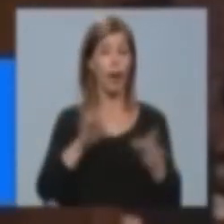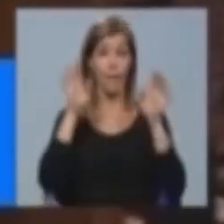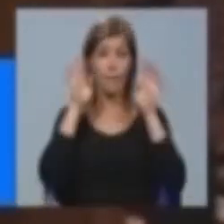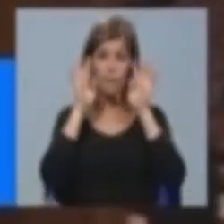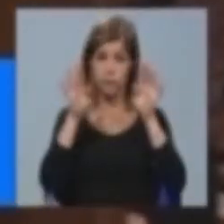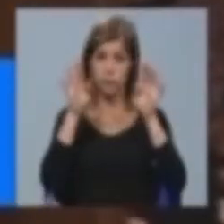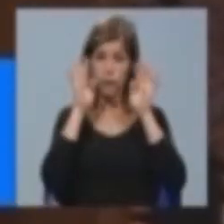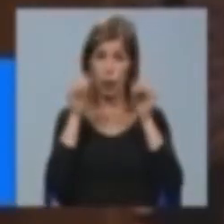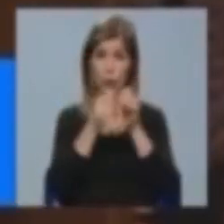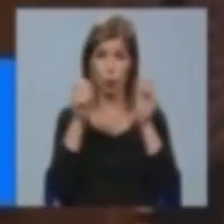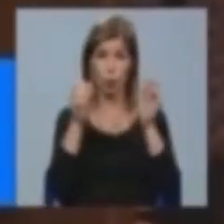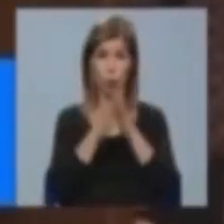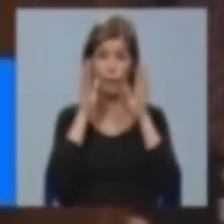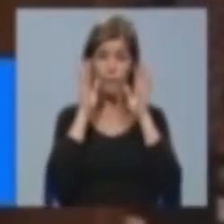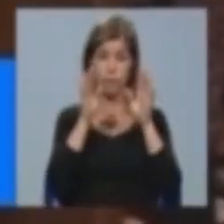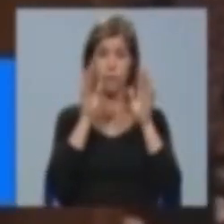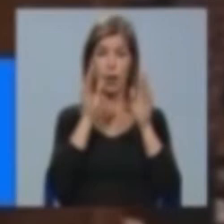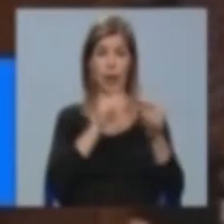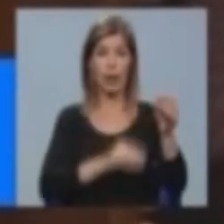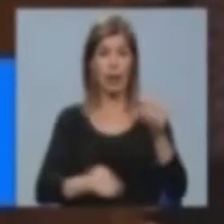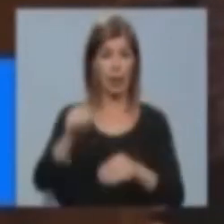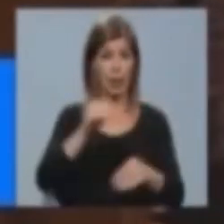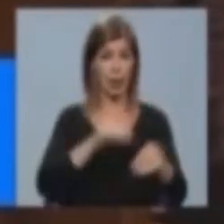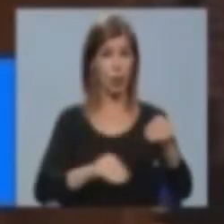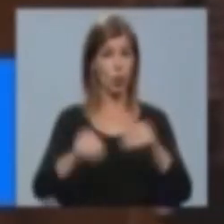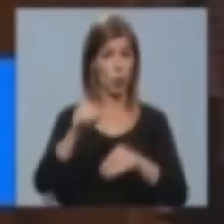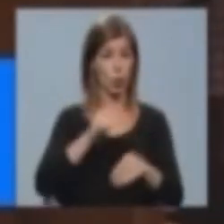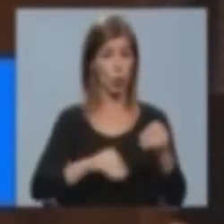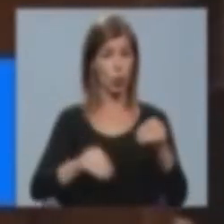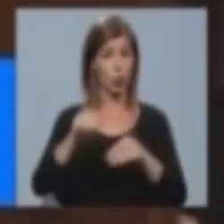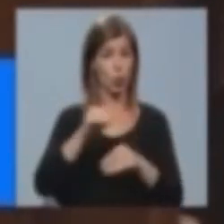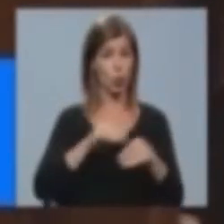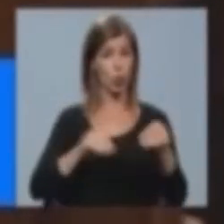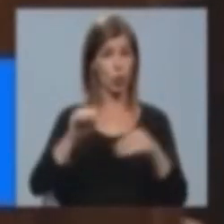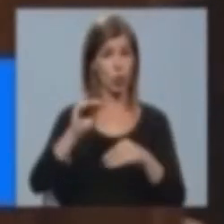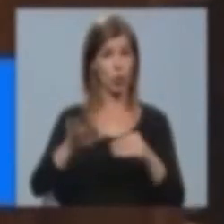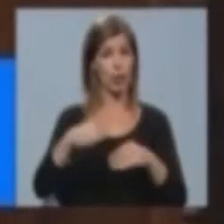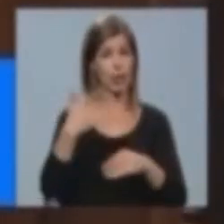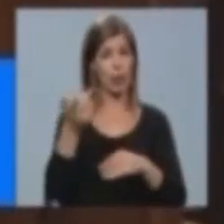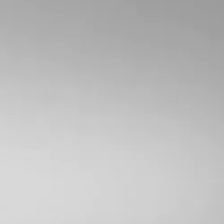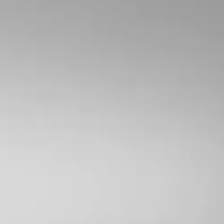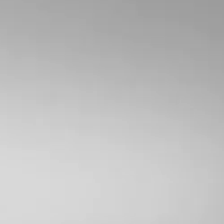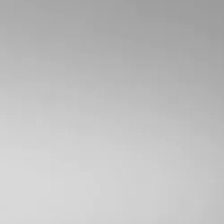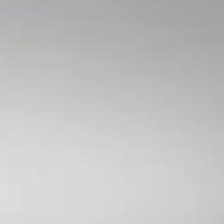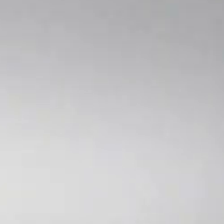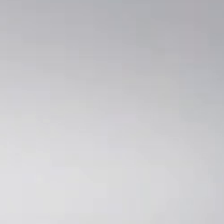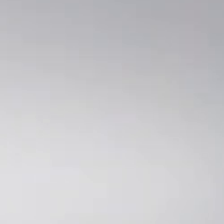centrar as atenções nas eleições autárquicas daqui a 5 meses.